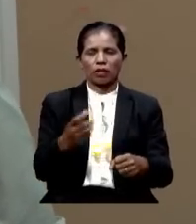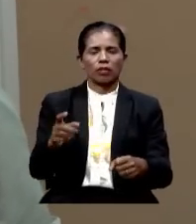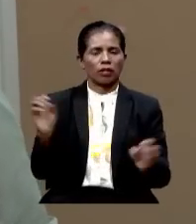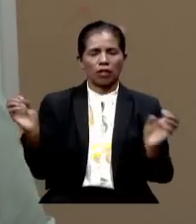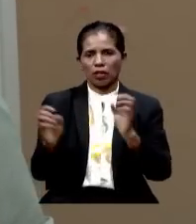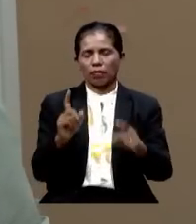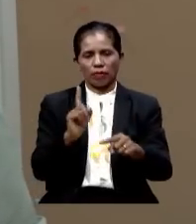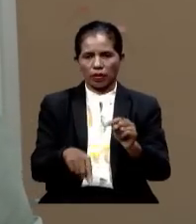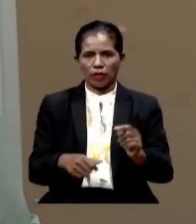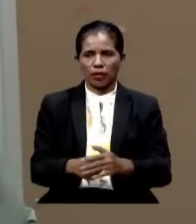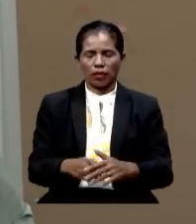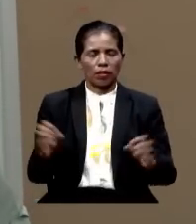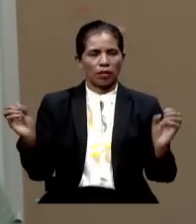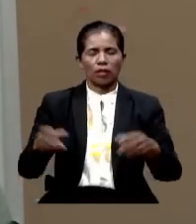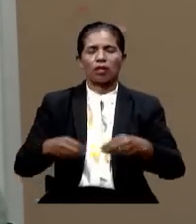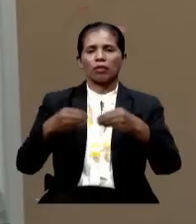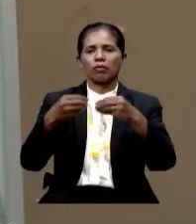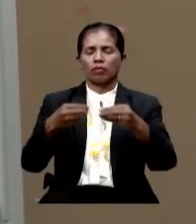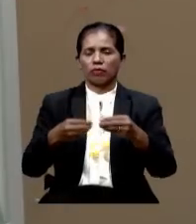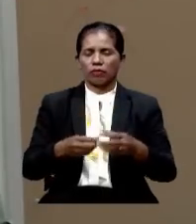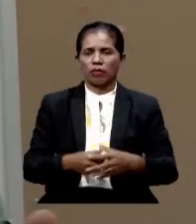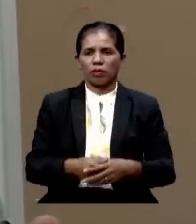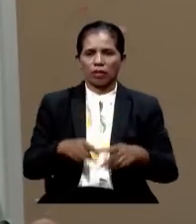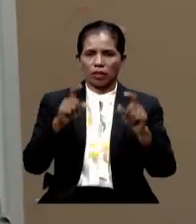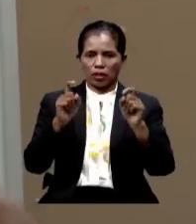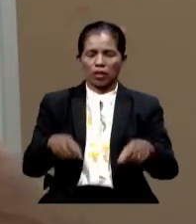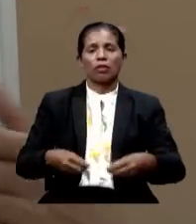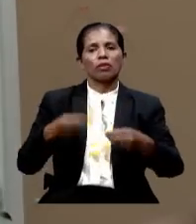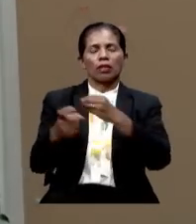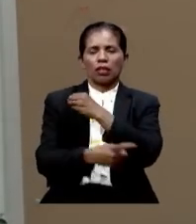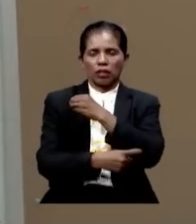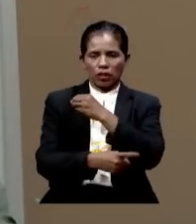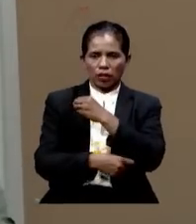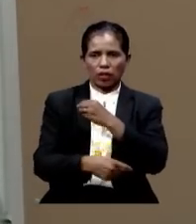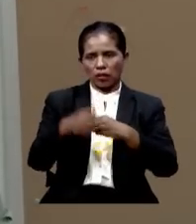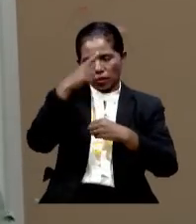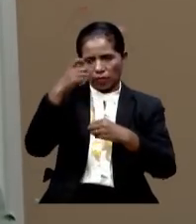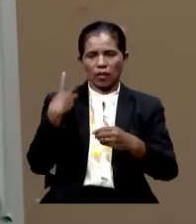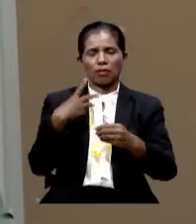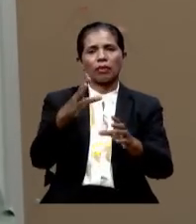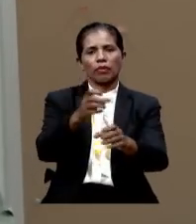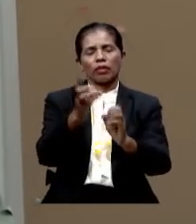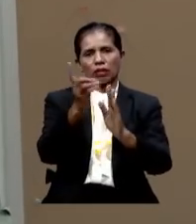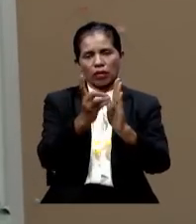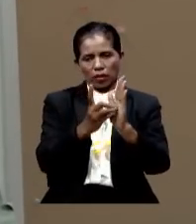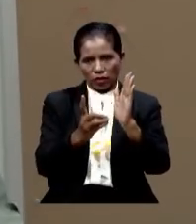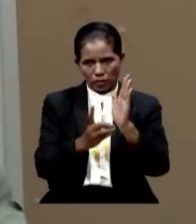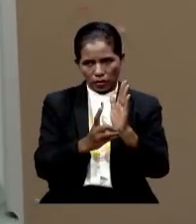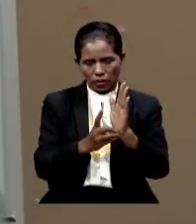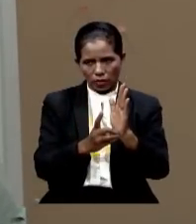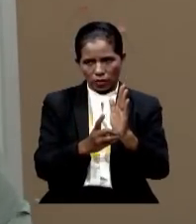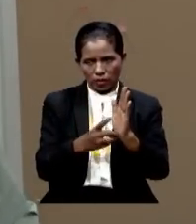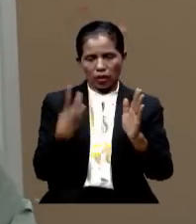toler ne la ya toleransi tein ki ne ma tama ne ma kam hetan darus ne ami